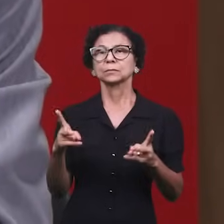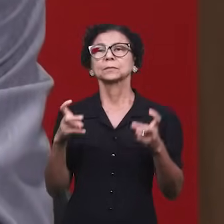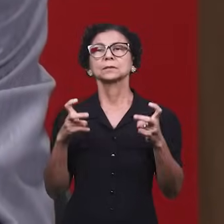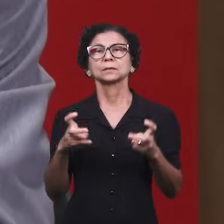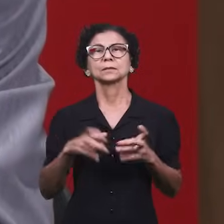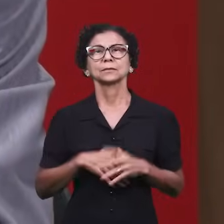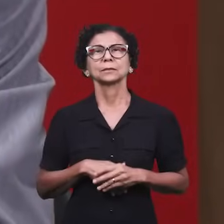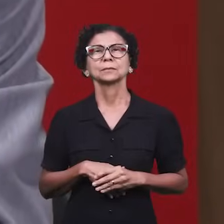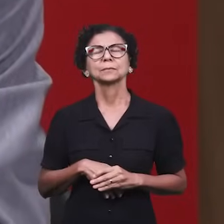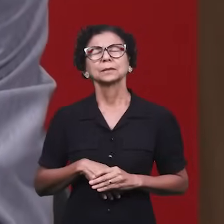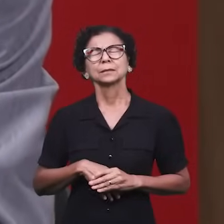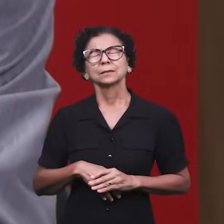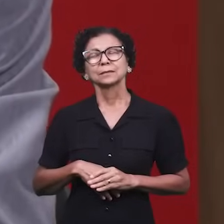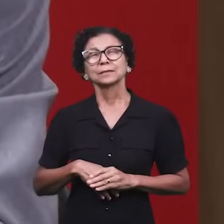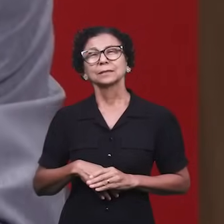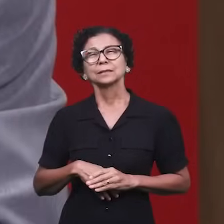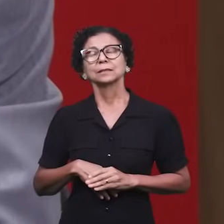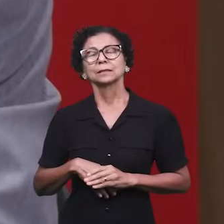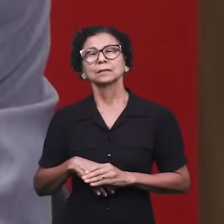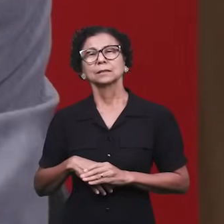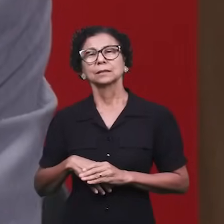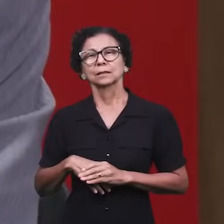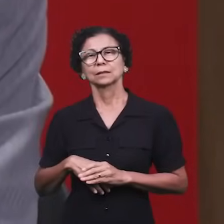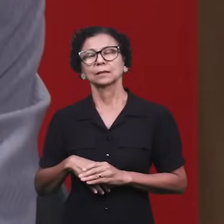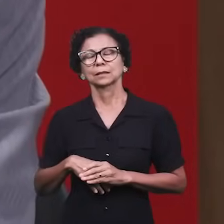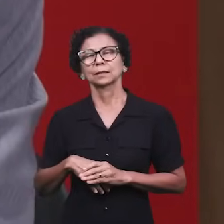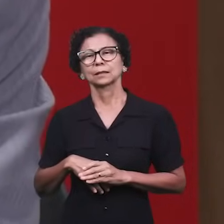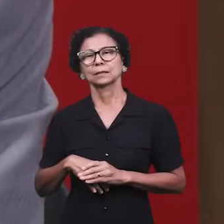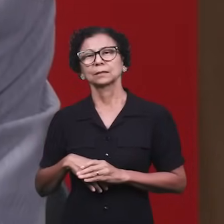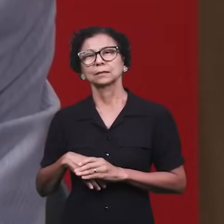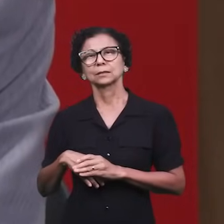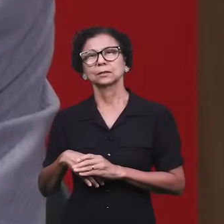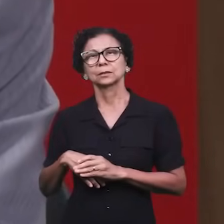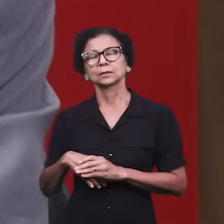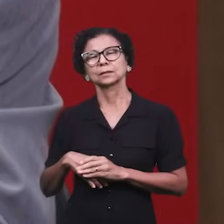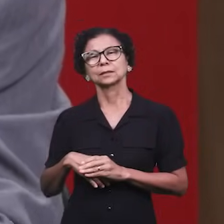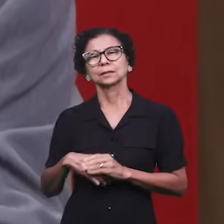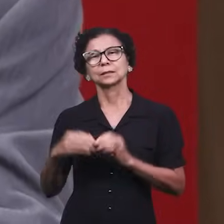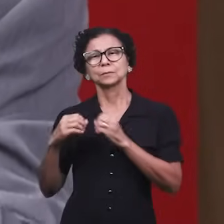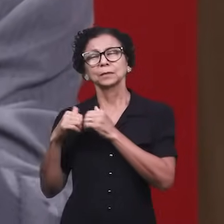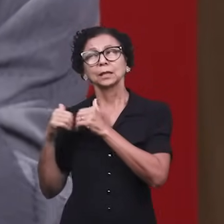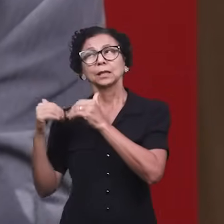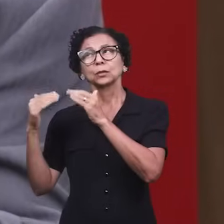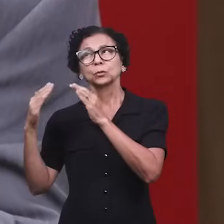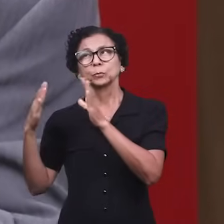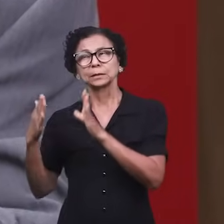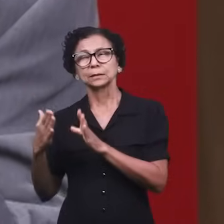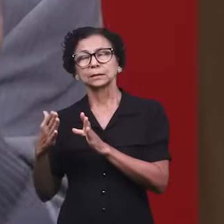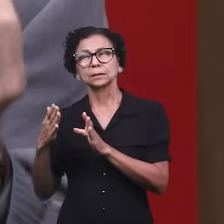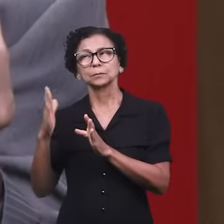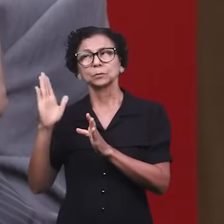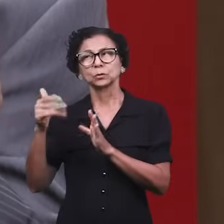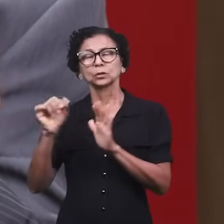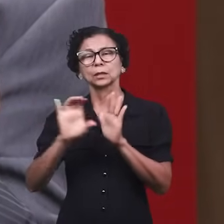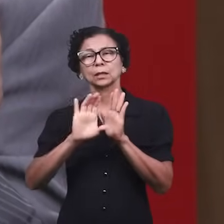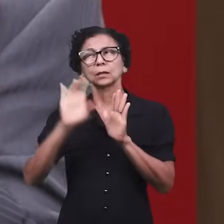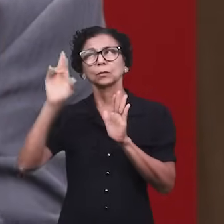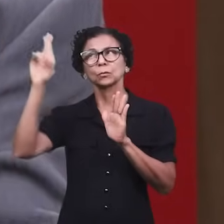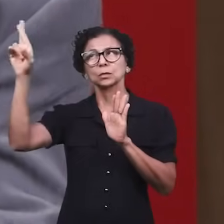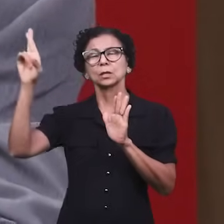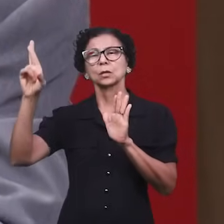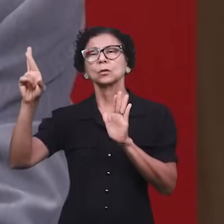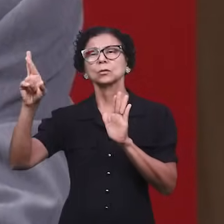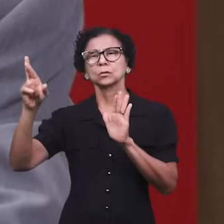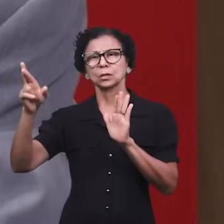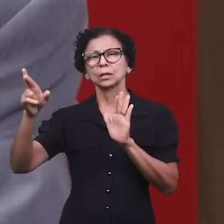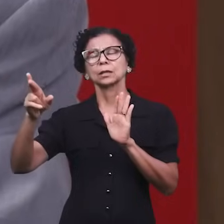forma que desde o princípio o Senhor já havia instituído este conceito, né, pastor? O conceito que Einstein ele traz de espaço-tempo, a gente consegue